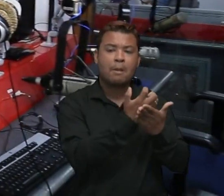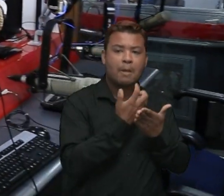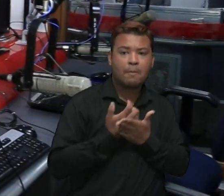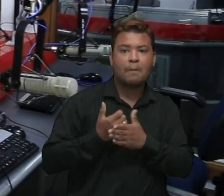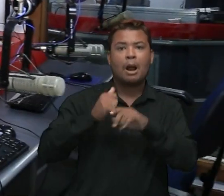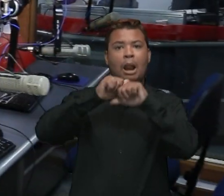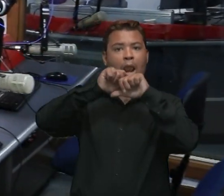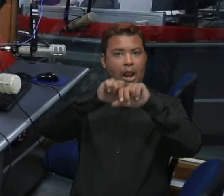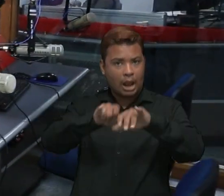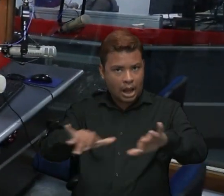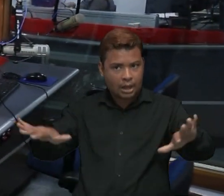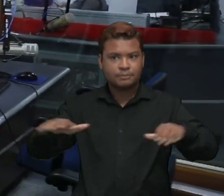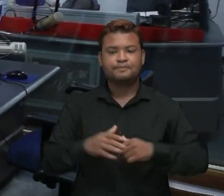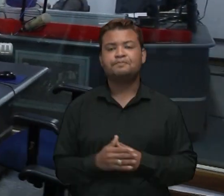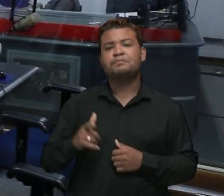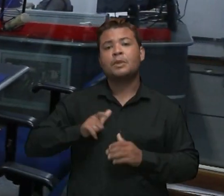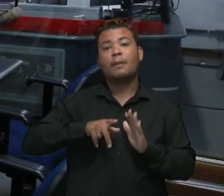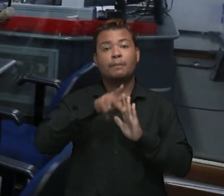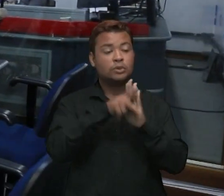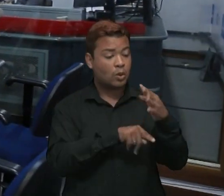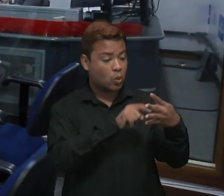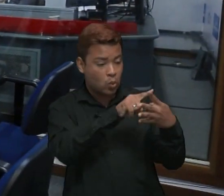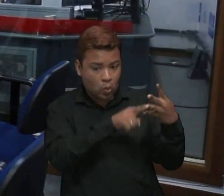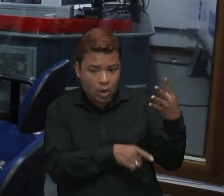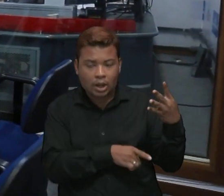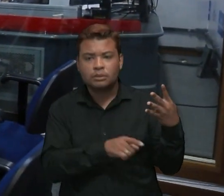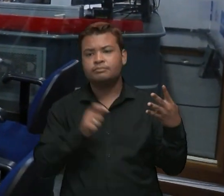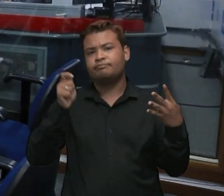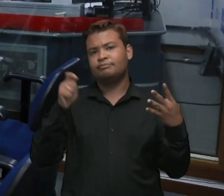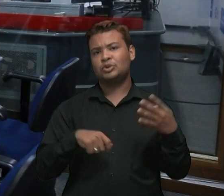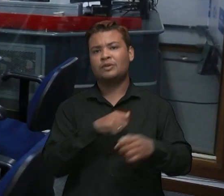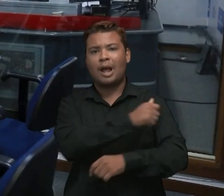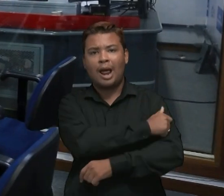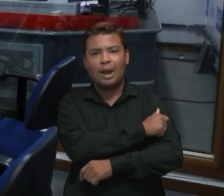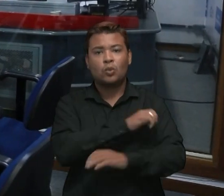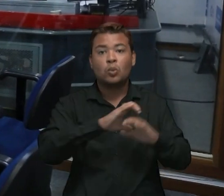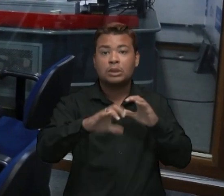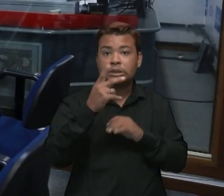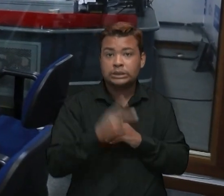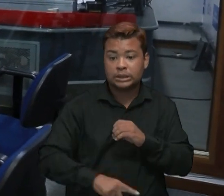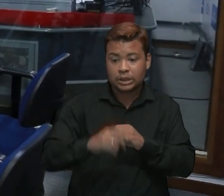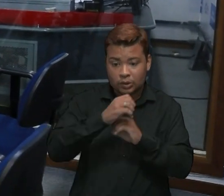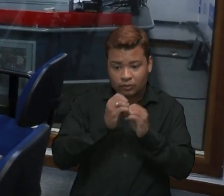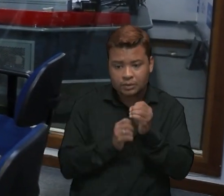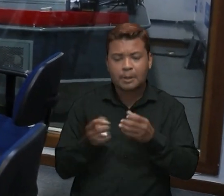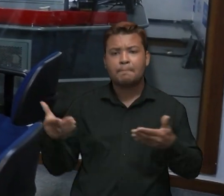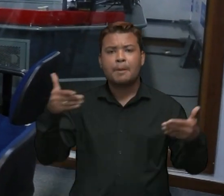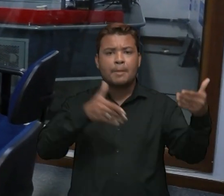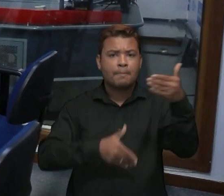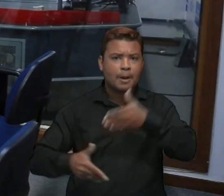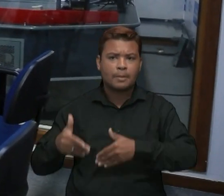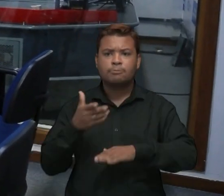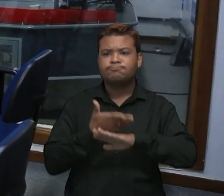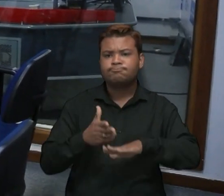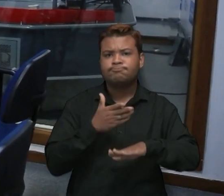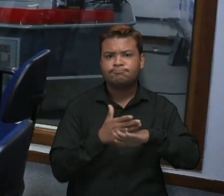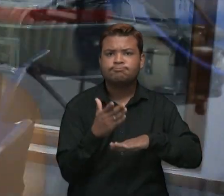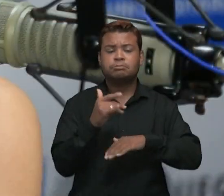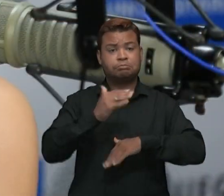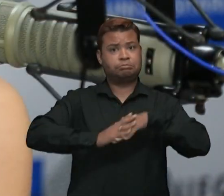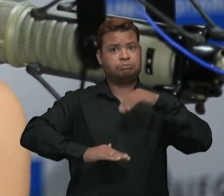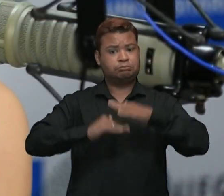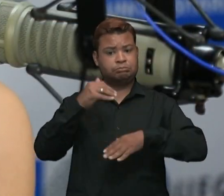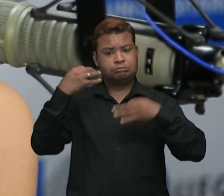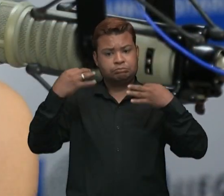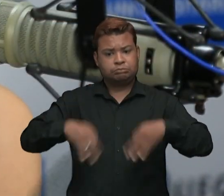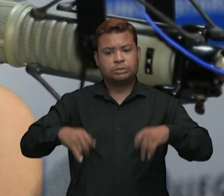São 4 projetos que permitem os estudantes de comunicação da UFG se desenvolverem como profissionais.